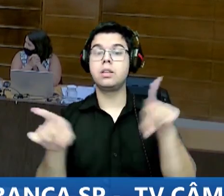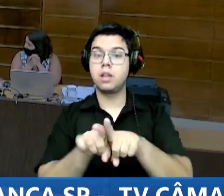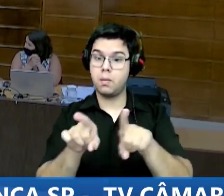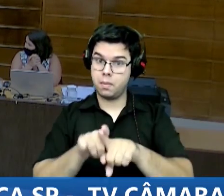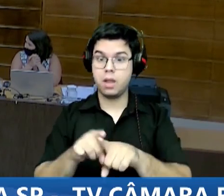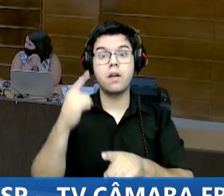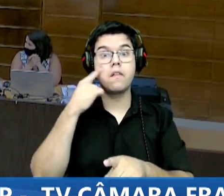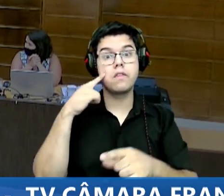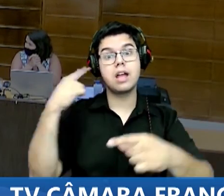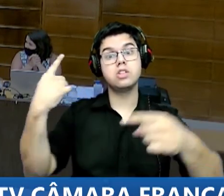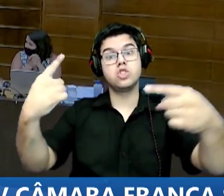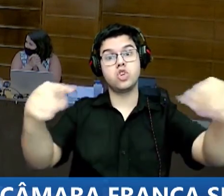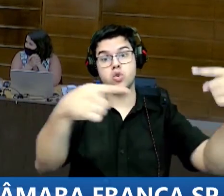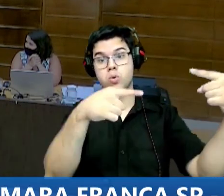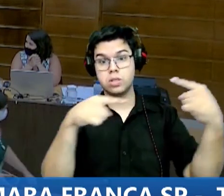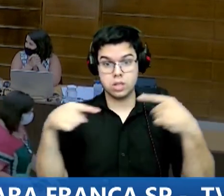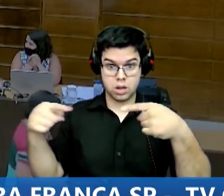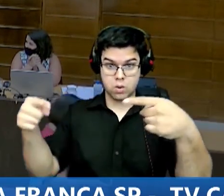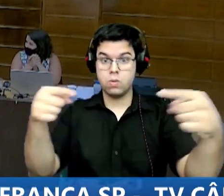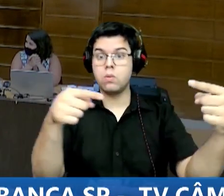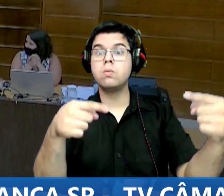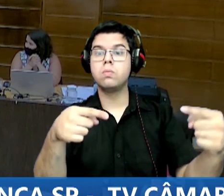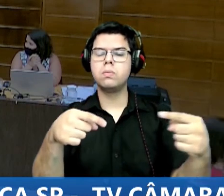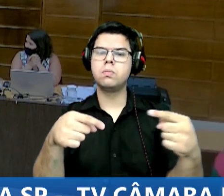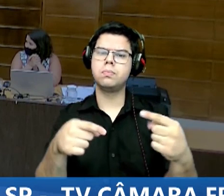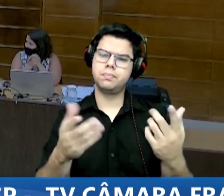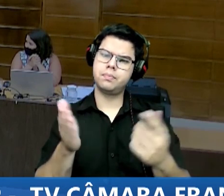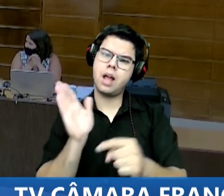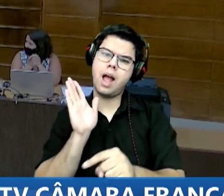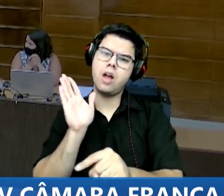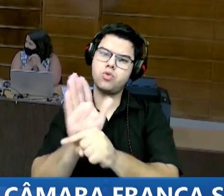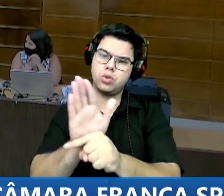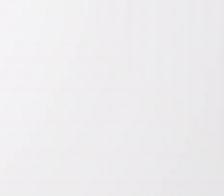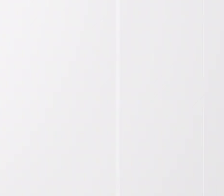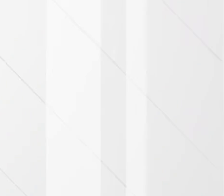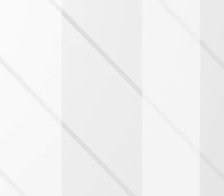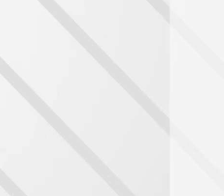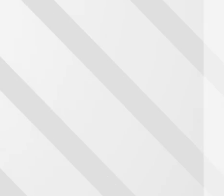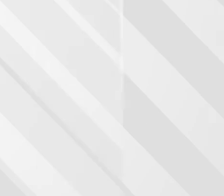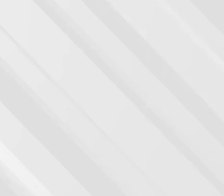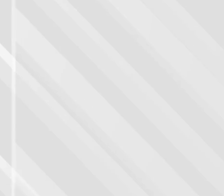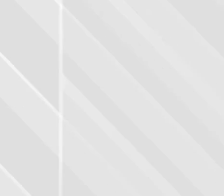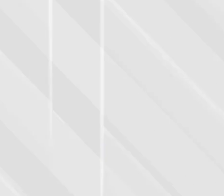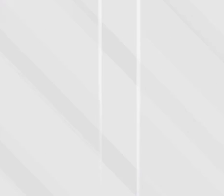para automaticamente ajudar nesse lindo projeto. Muito obrigado a todos.